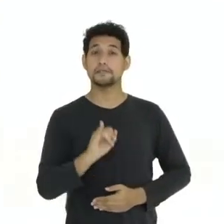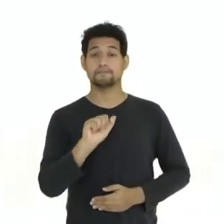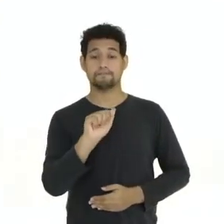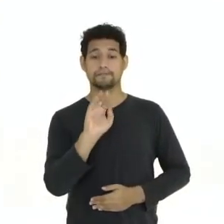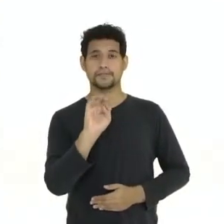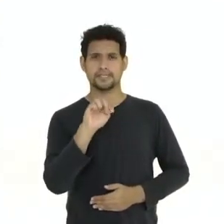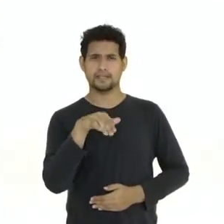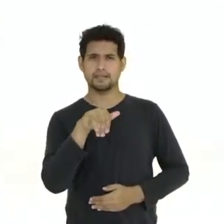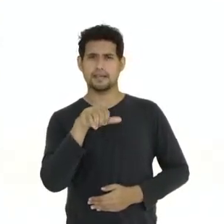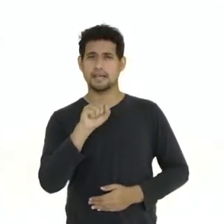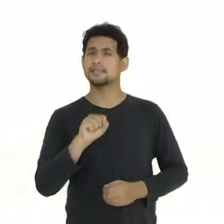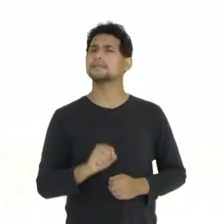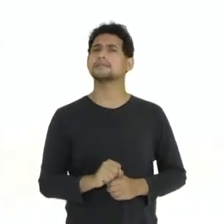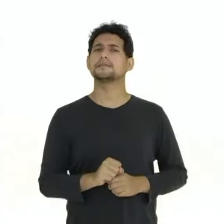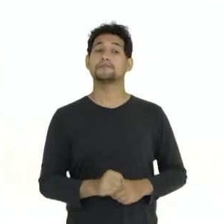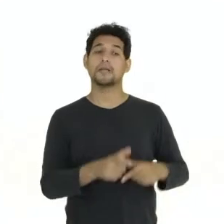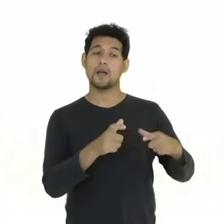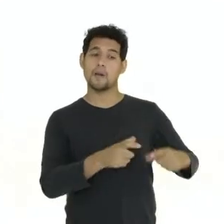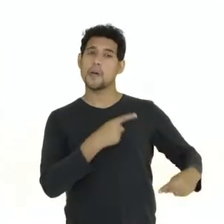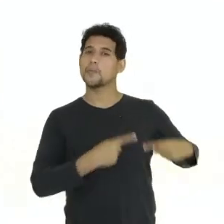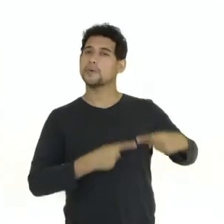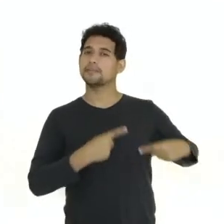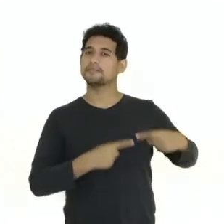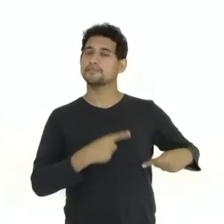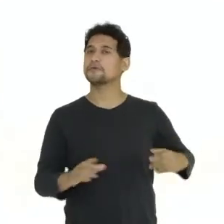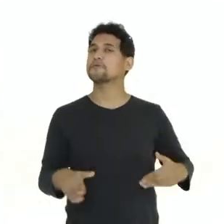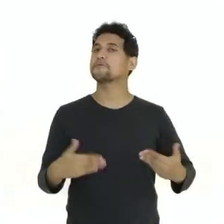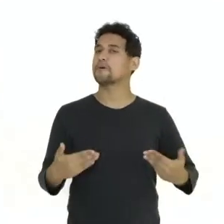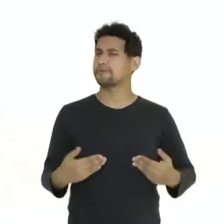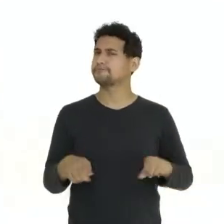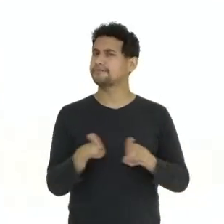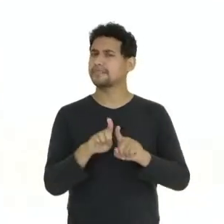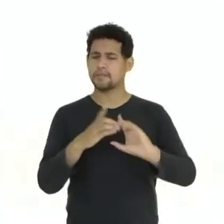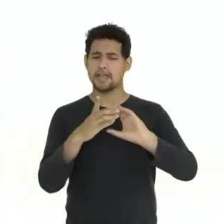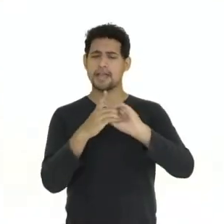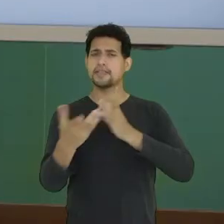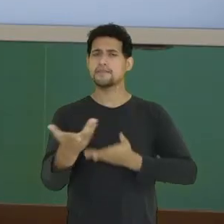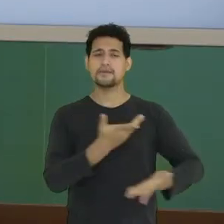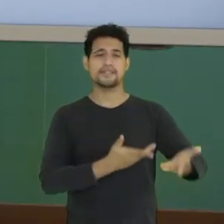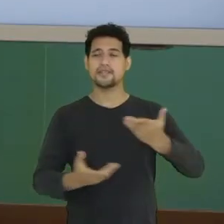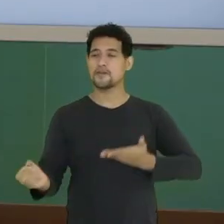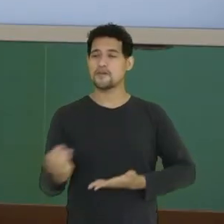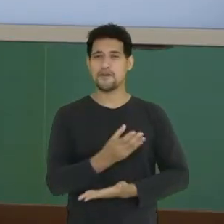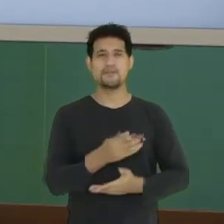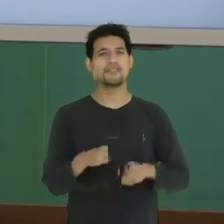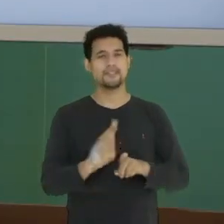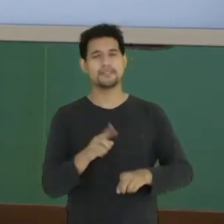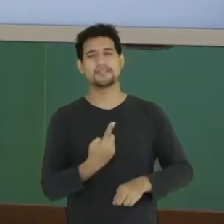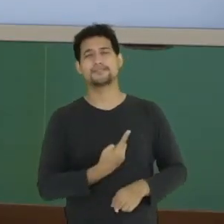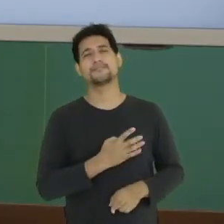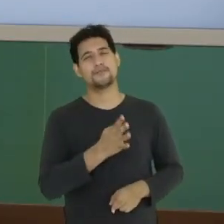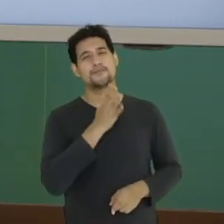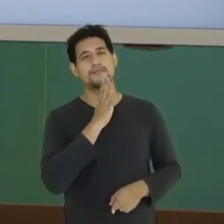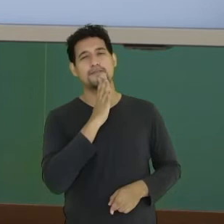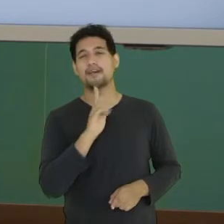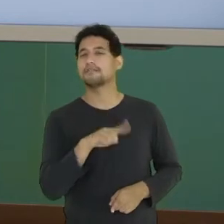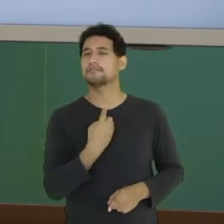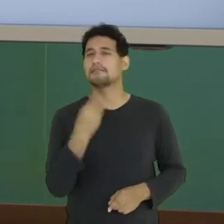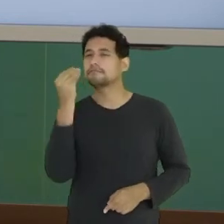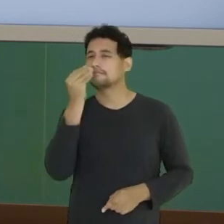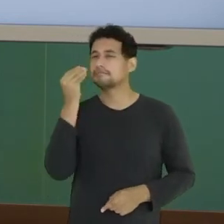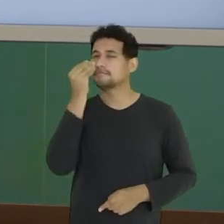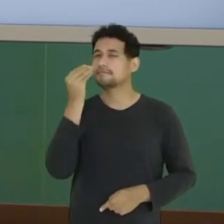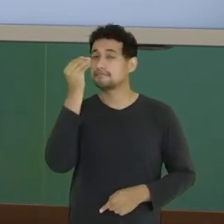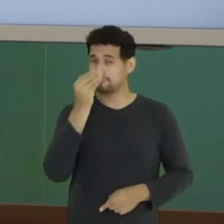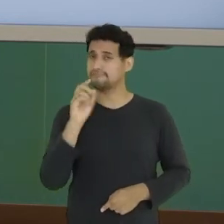Atenas para a política? Até as democracias modernas, como nós vivenciamos na nossa experiência aqui